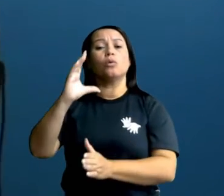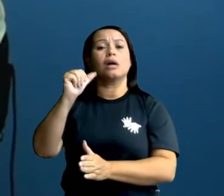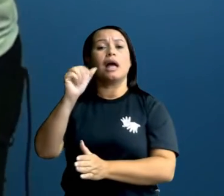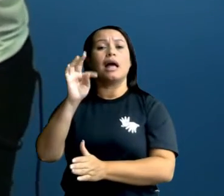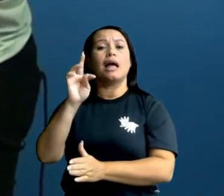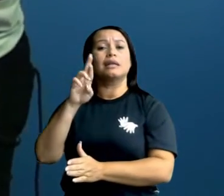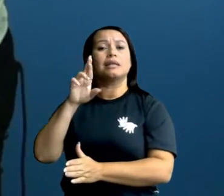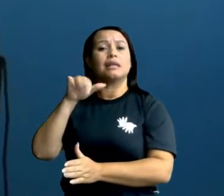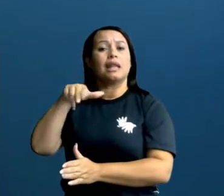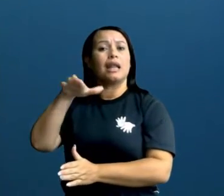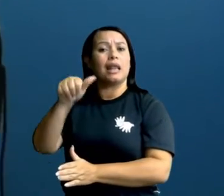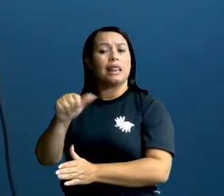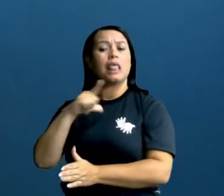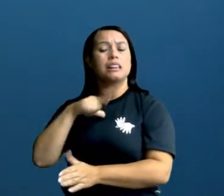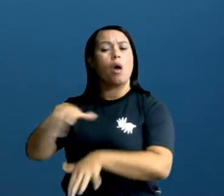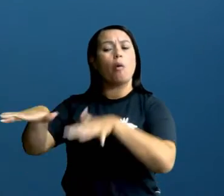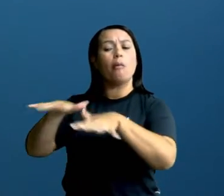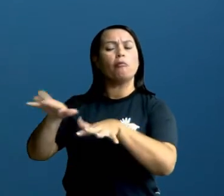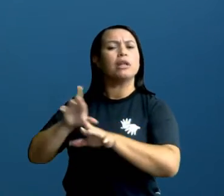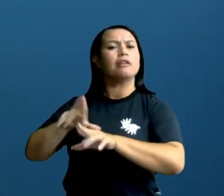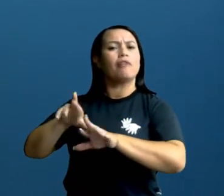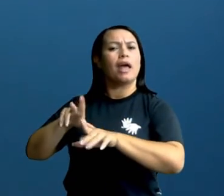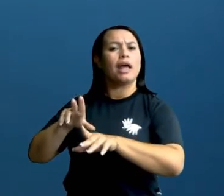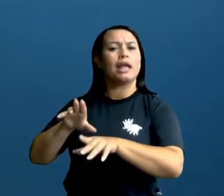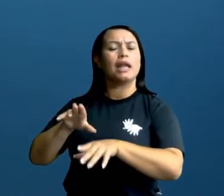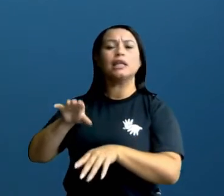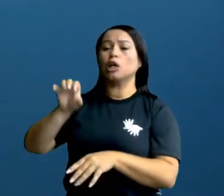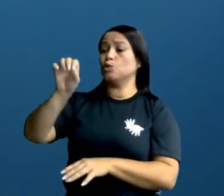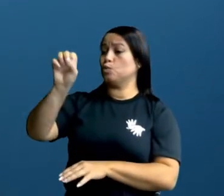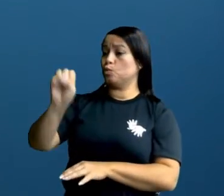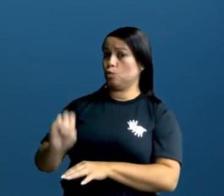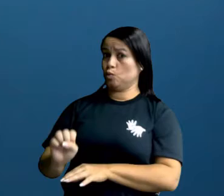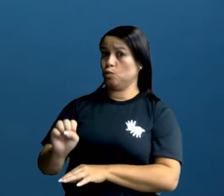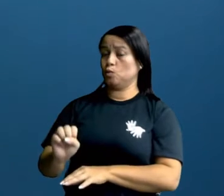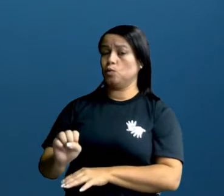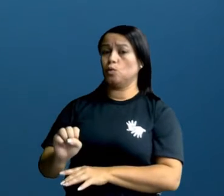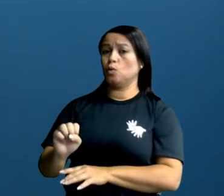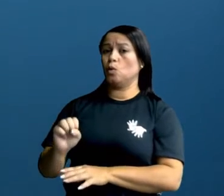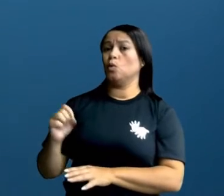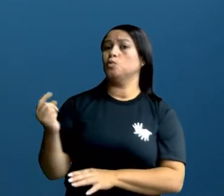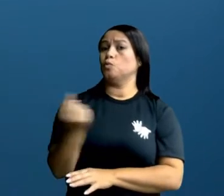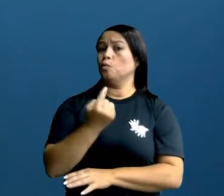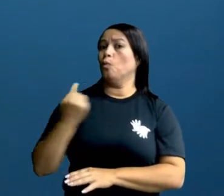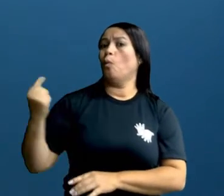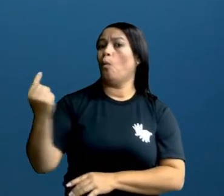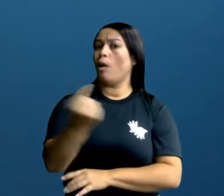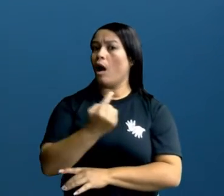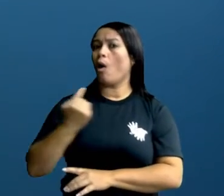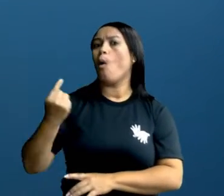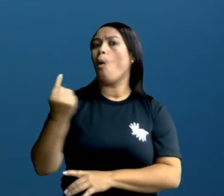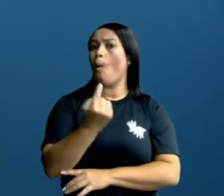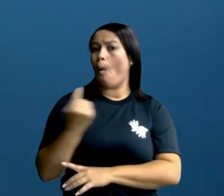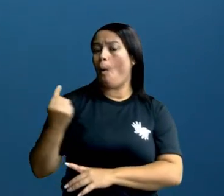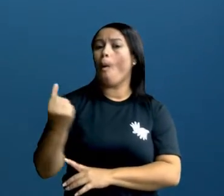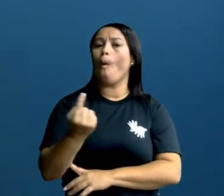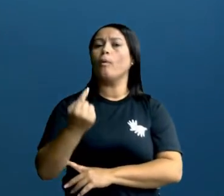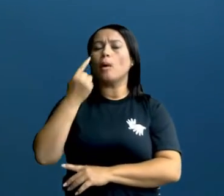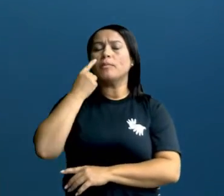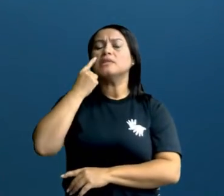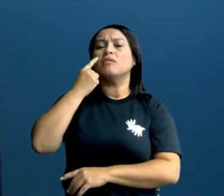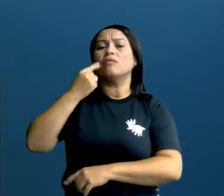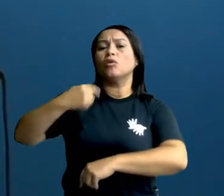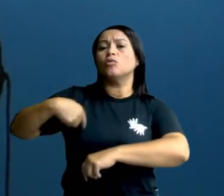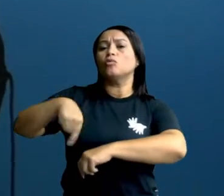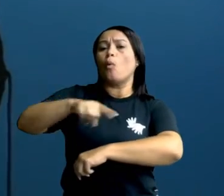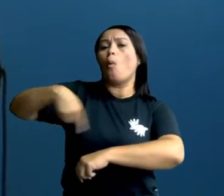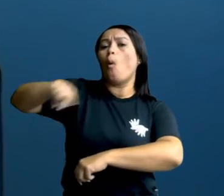tem aqui um movimento diferente. Então aqui no hemisfério sul, os furacões tendem a circular seguindo aí um padrão horário.